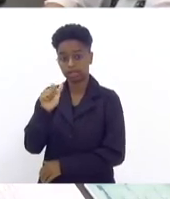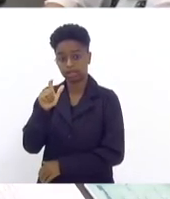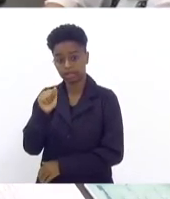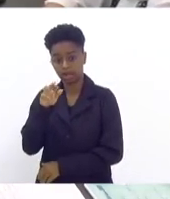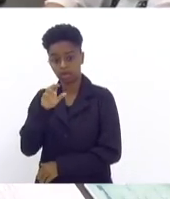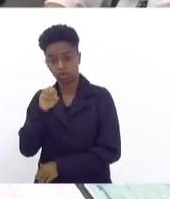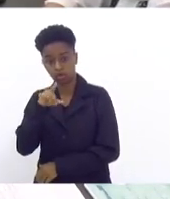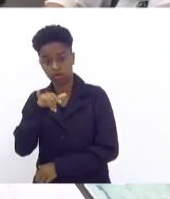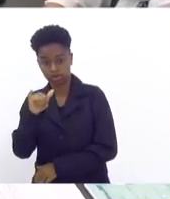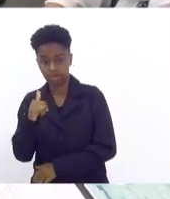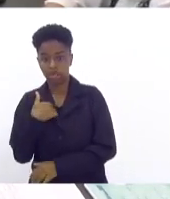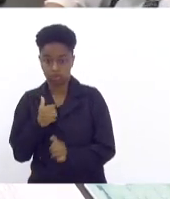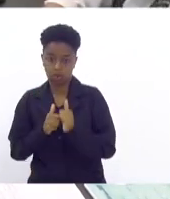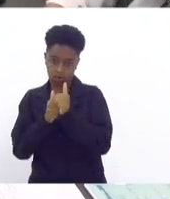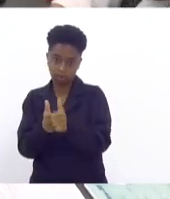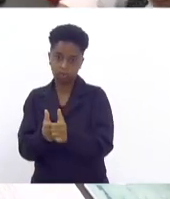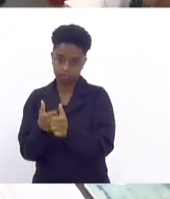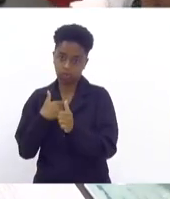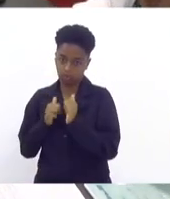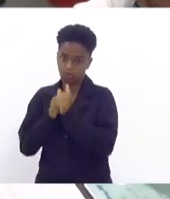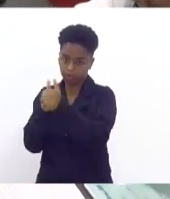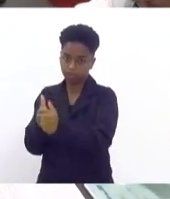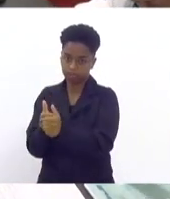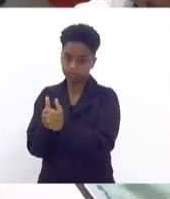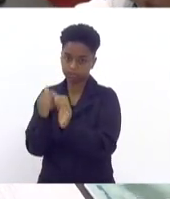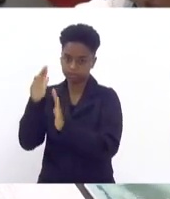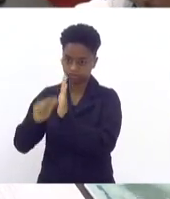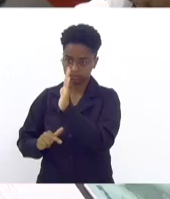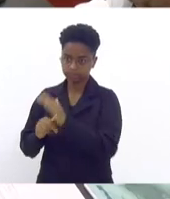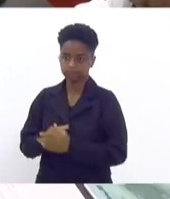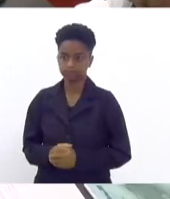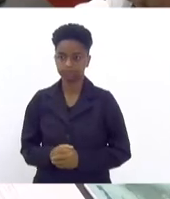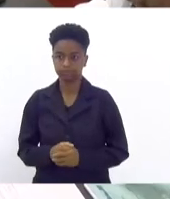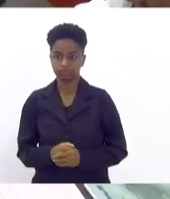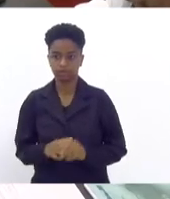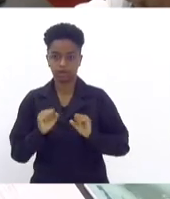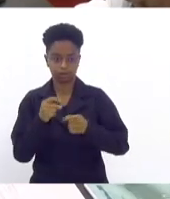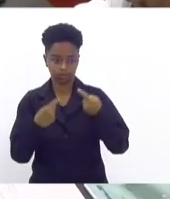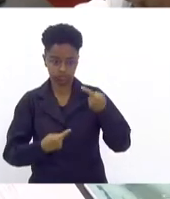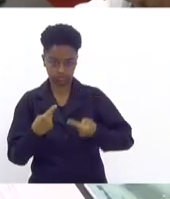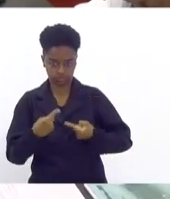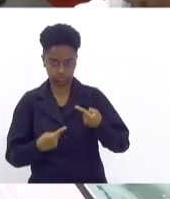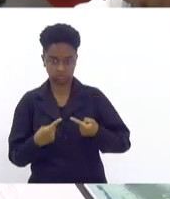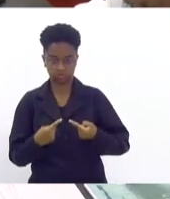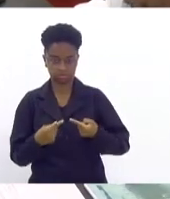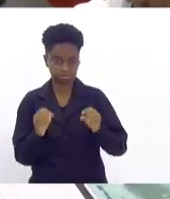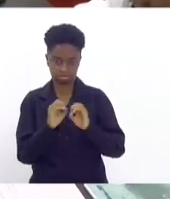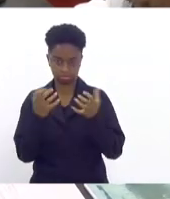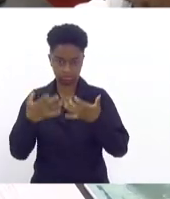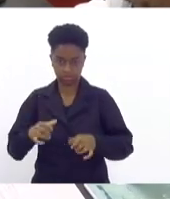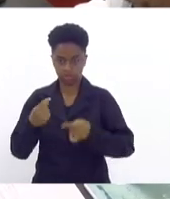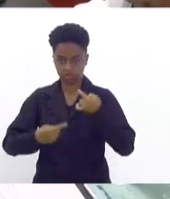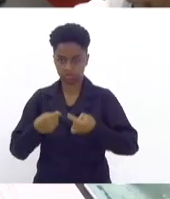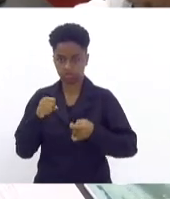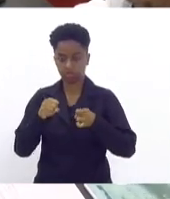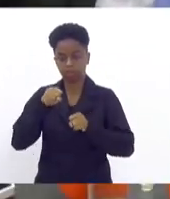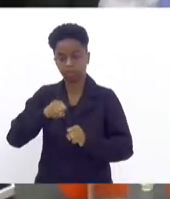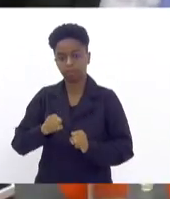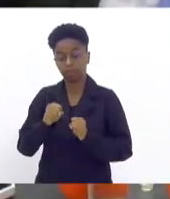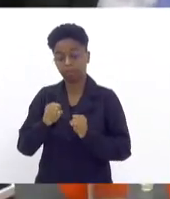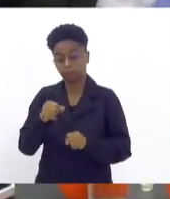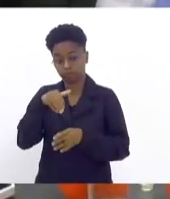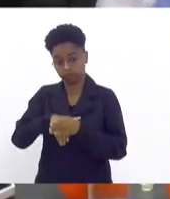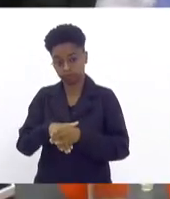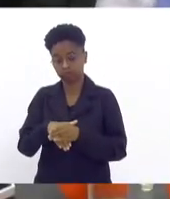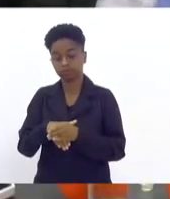o relatório do deputado Delaroli. Eu estou acompanhando o seu relatório, deputado Delaroli. Em discussão, não havendo quem queira discutir, em